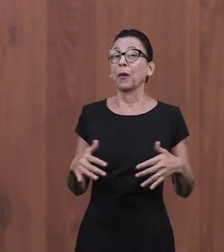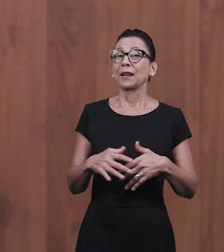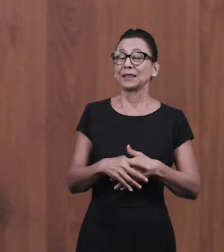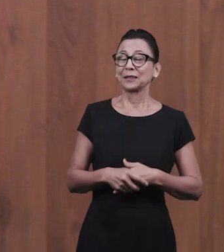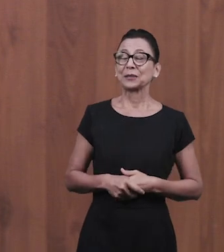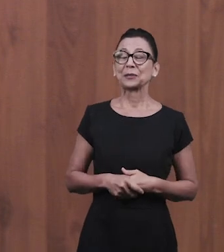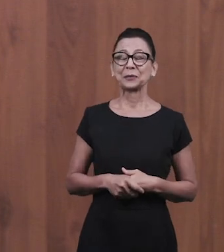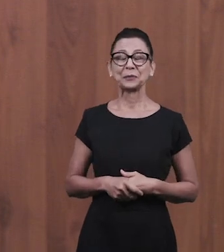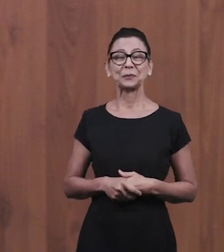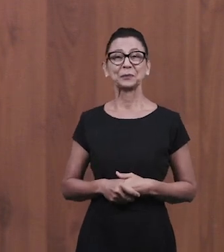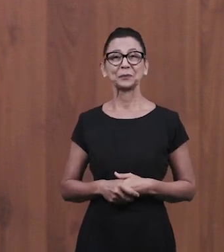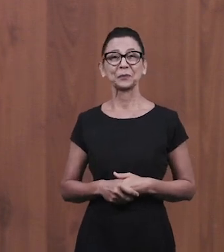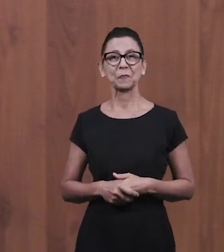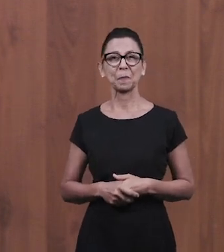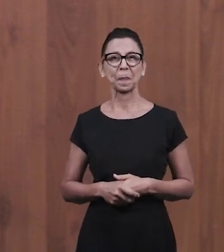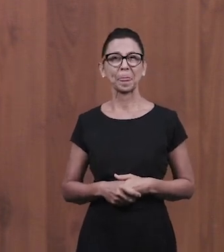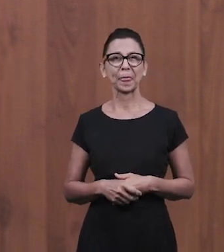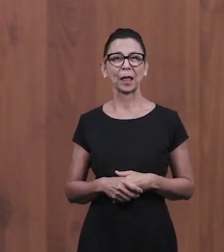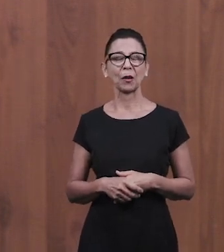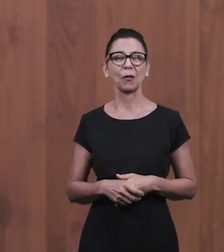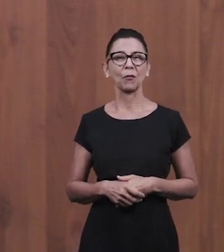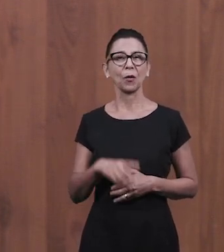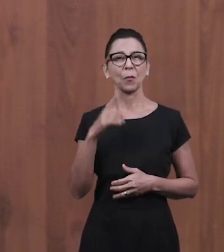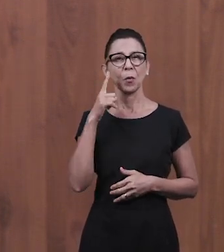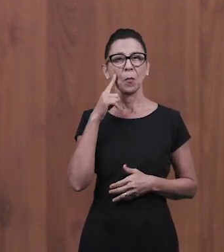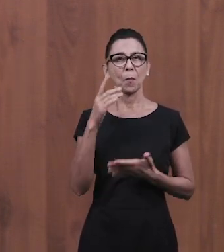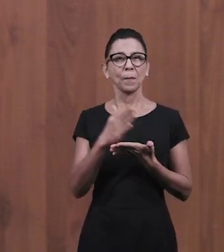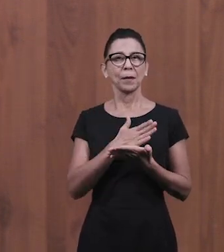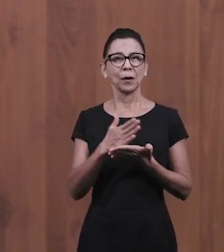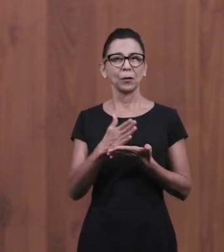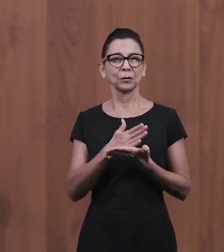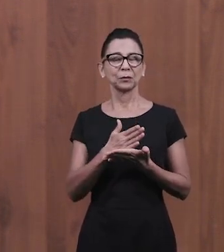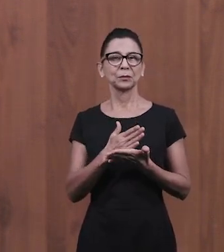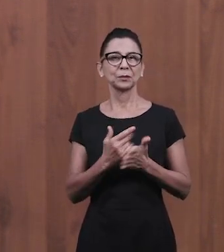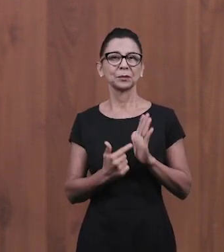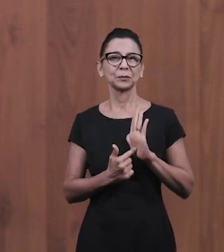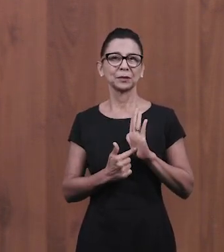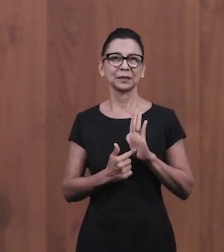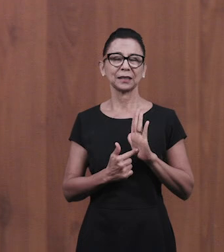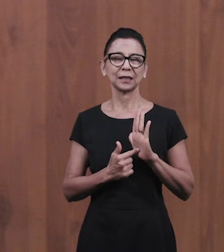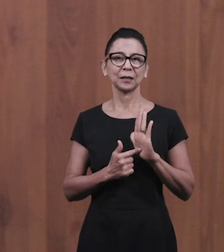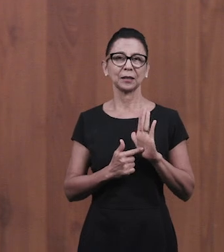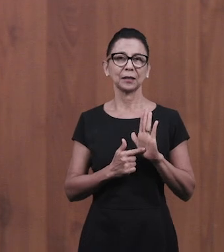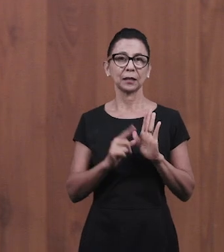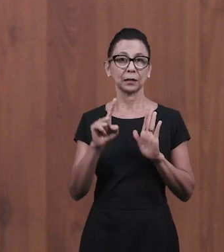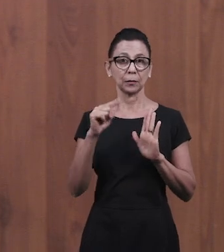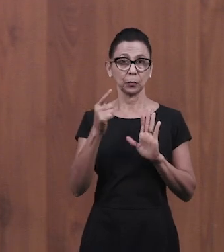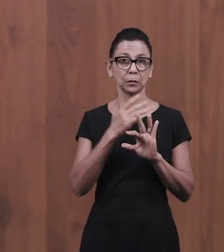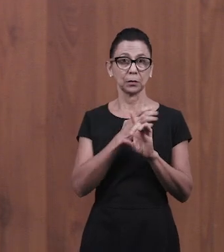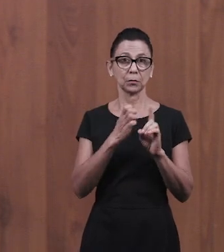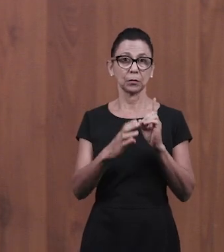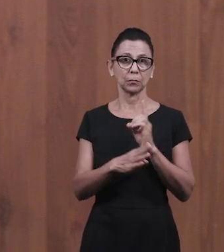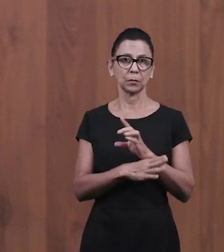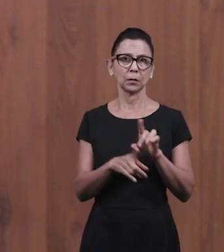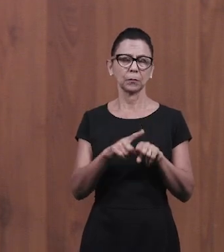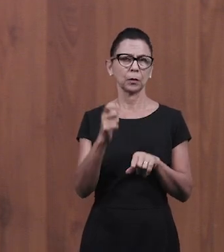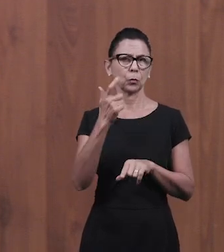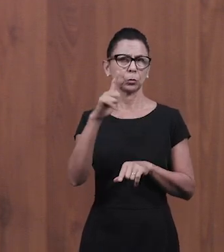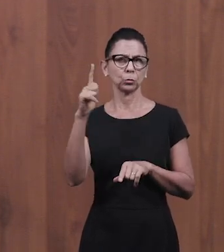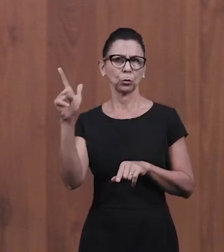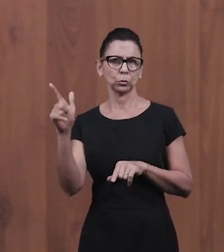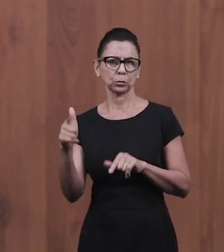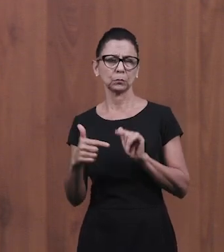por isso nós vamos hoje aqui antecipar alguns deles, para que daqui a pouco, na Escola Bíblica Dominical, nós possamos apresentar